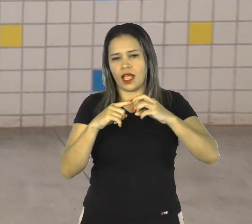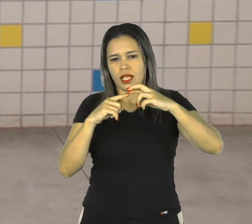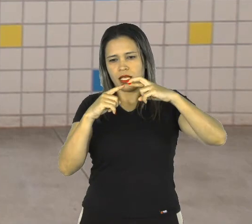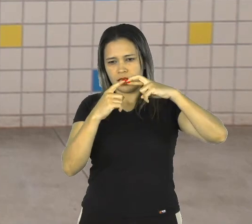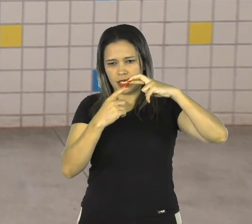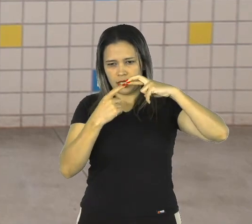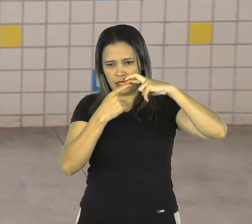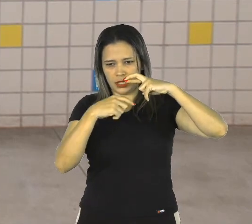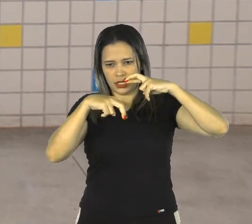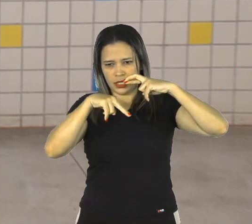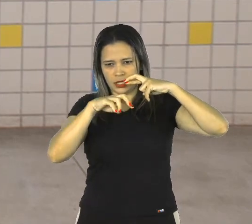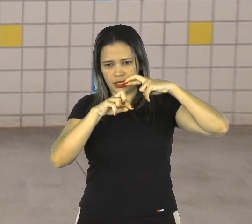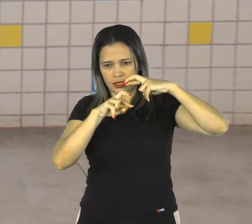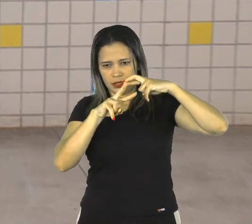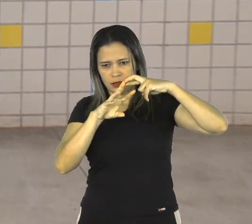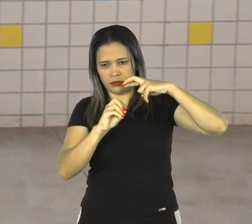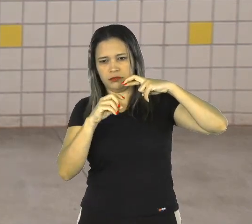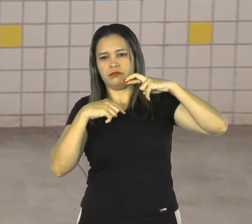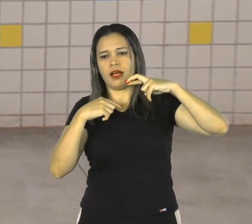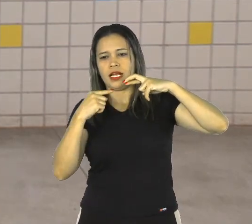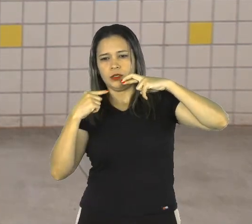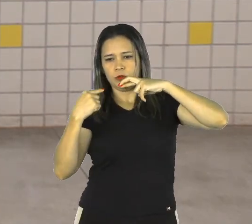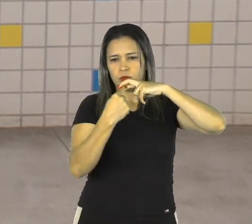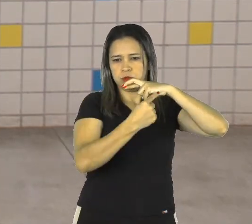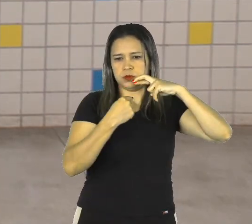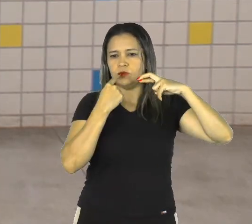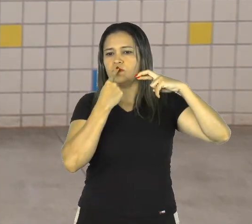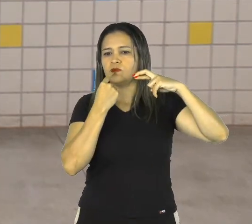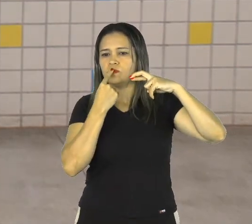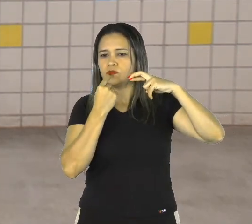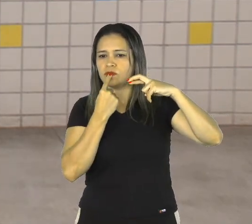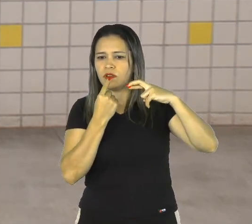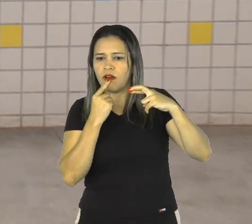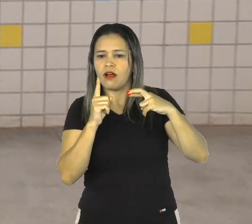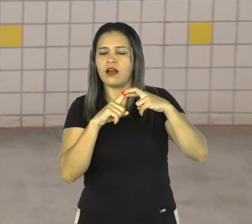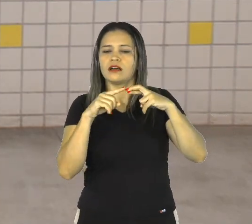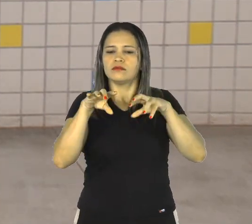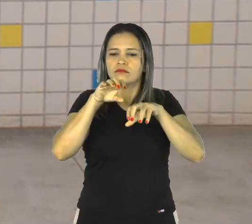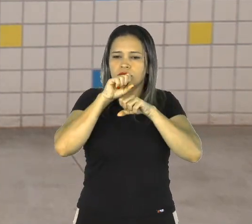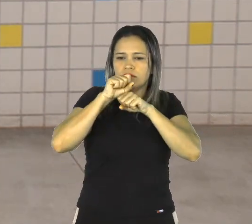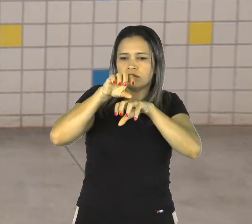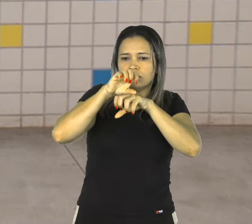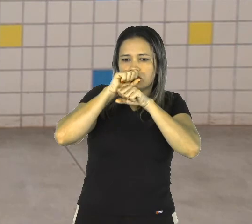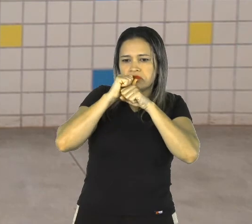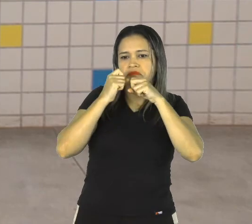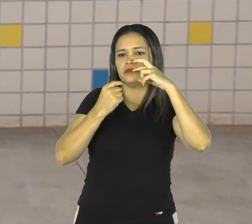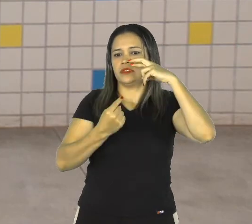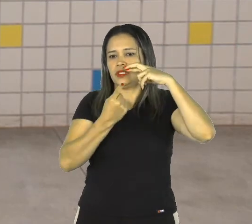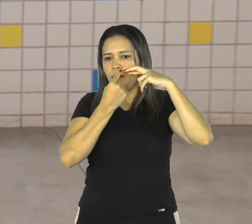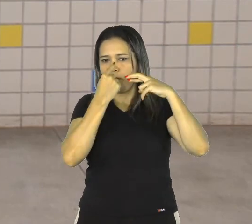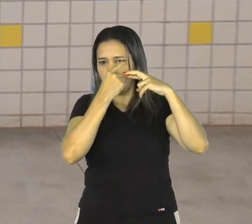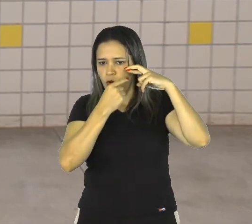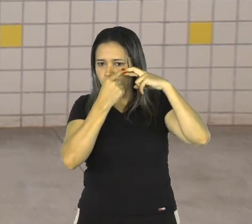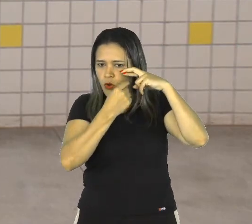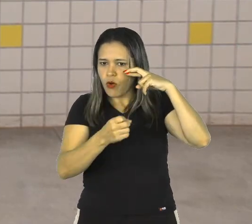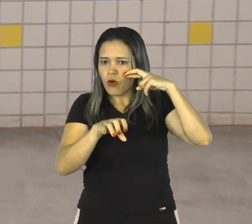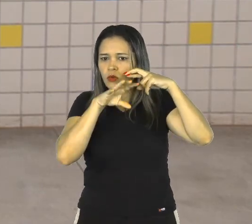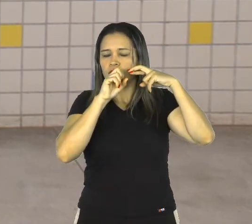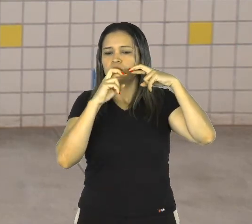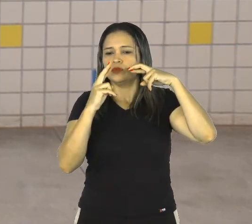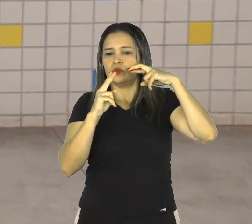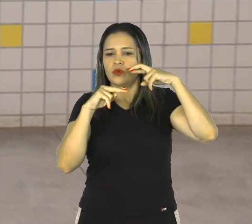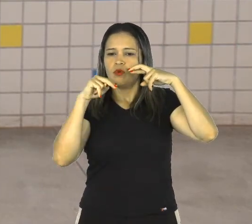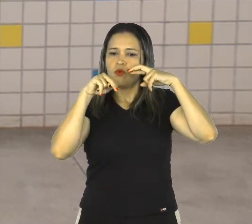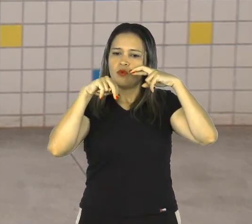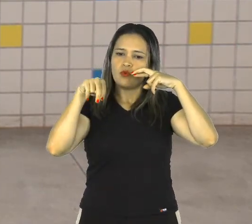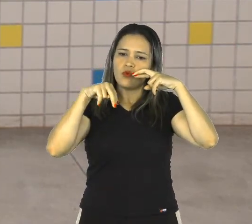quê? Os vasos sanguíneos, passam o oxigênio para o nosso olho, passa os nutrientes para os